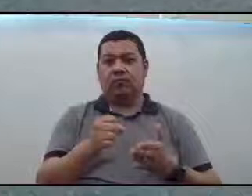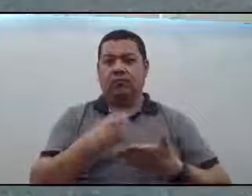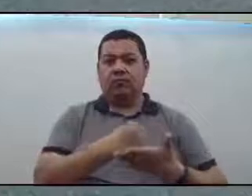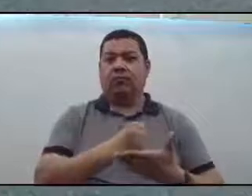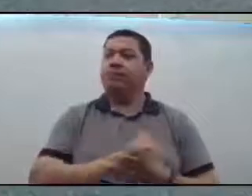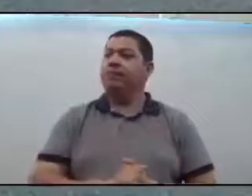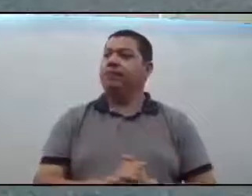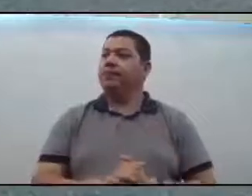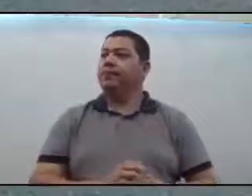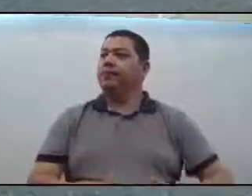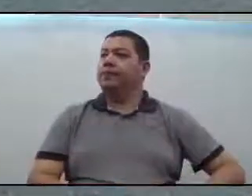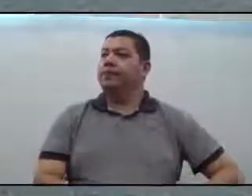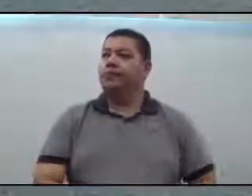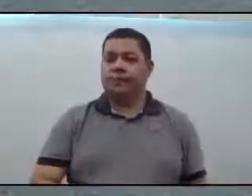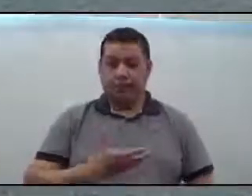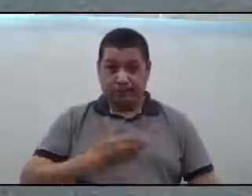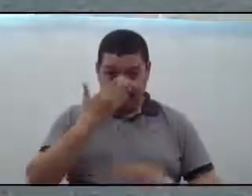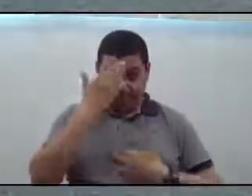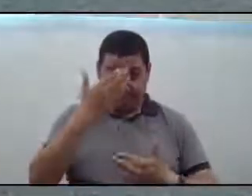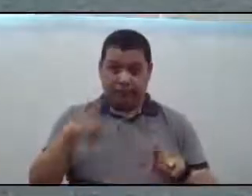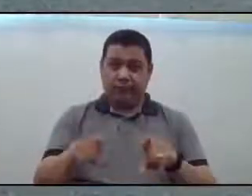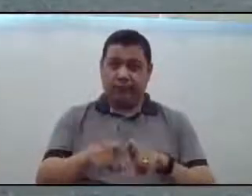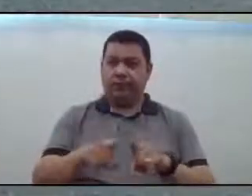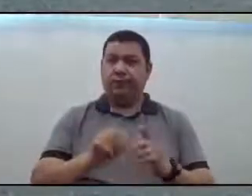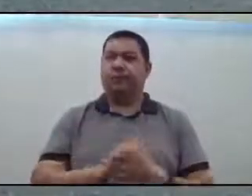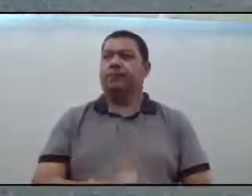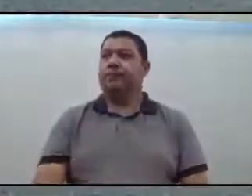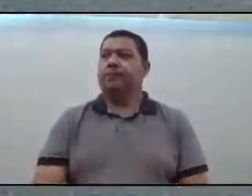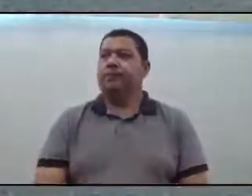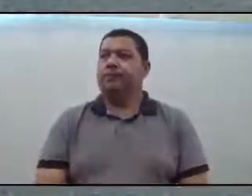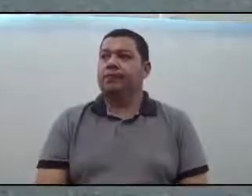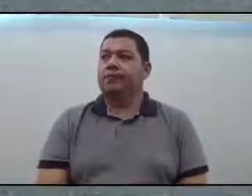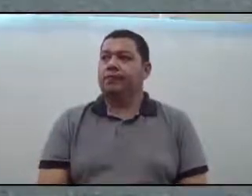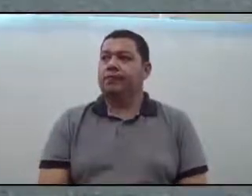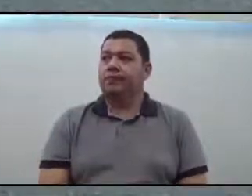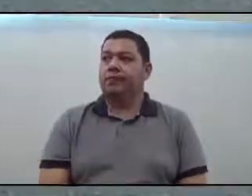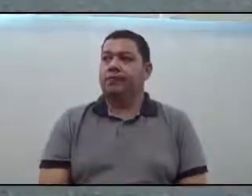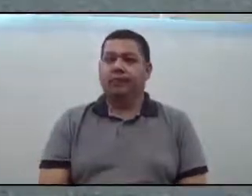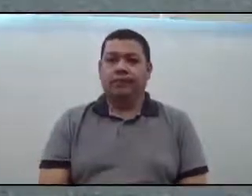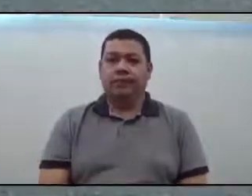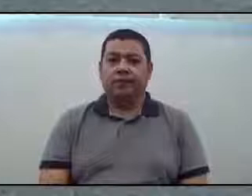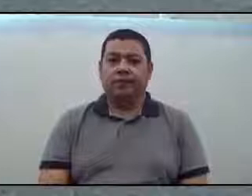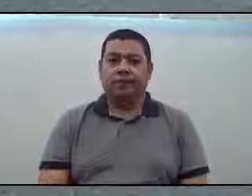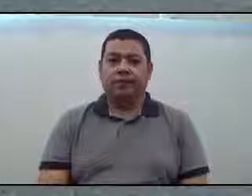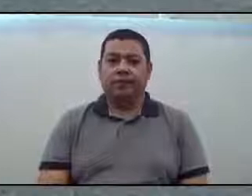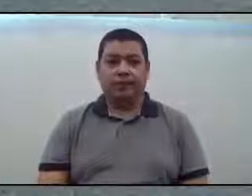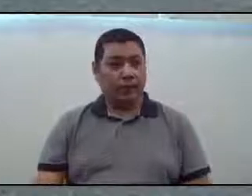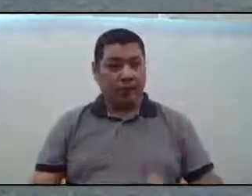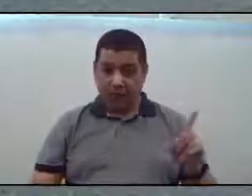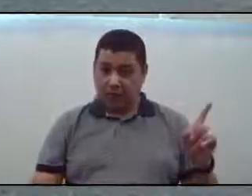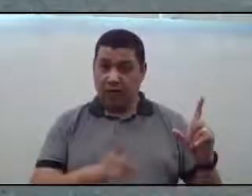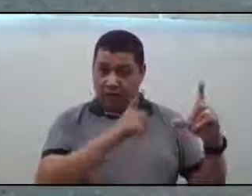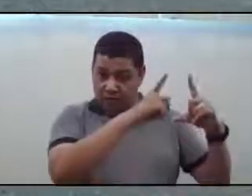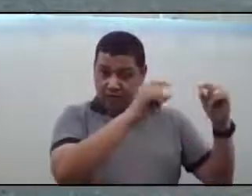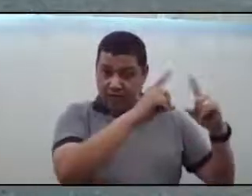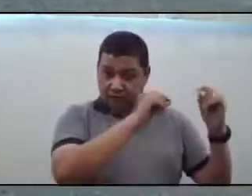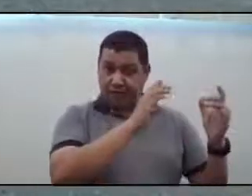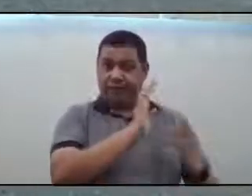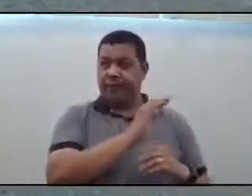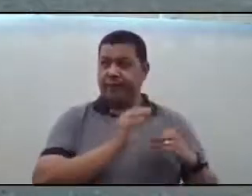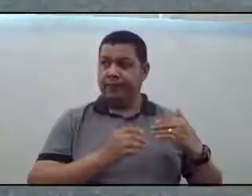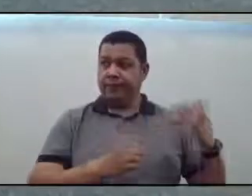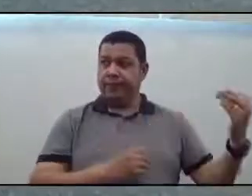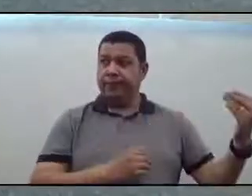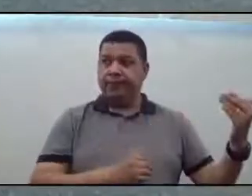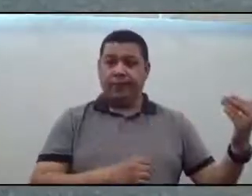Gostaria aqui de agradecer, mesmo a gente estava fora, estava estava em Brasília, mas estava antenado aqui com a